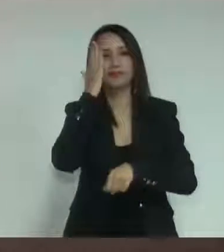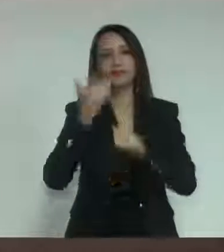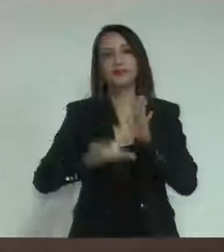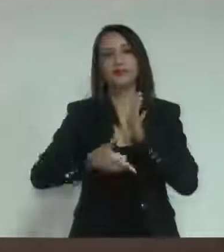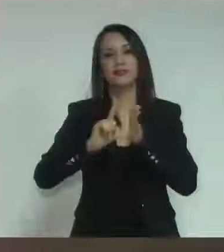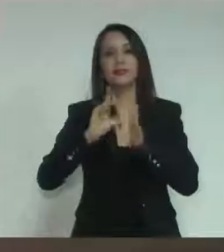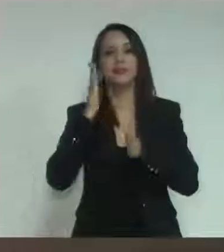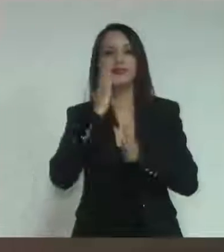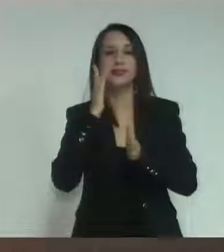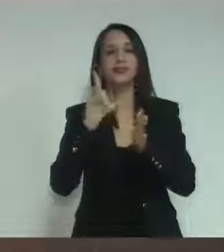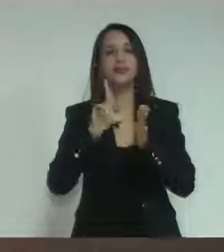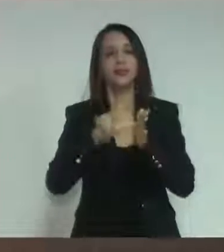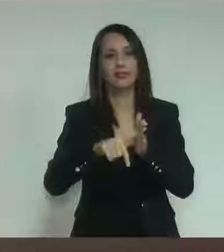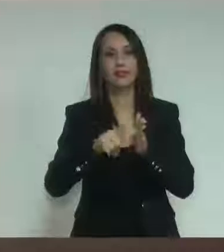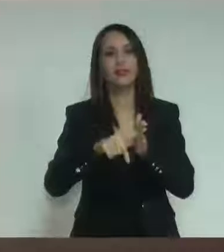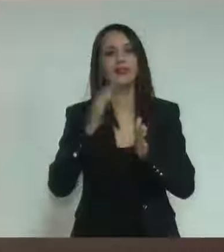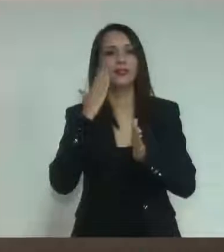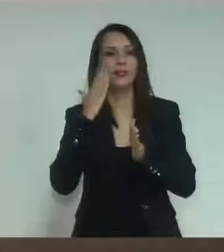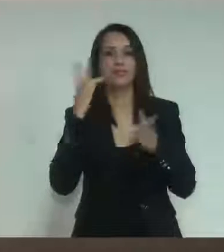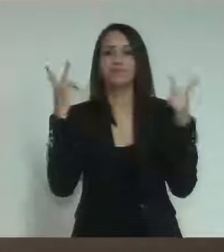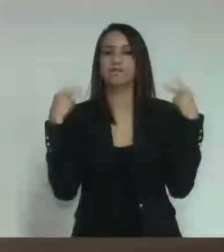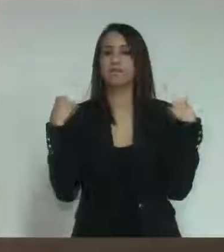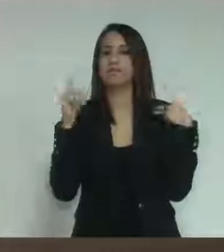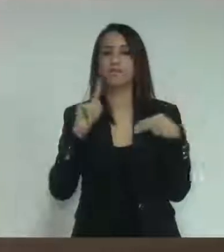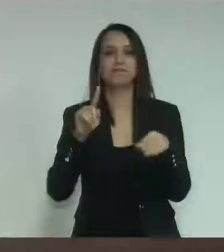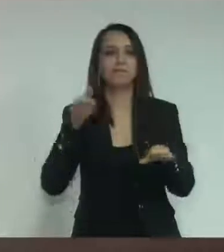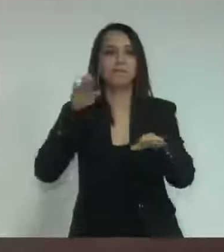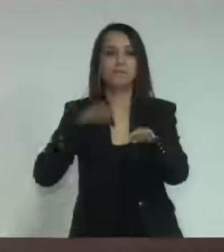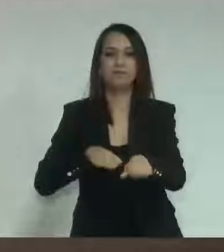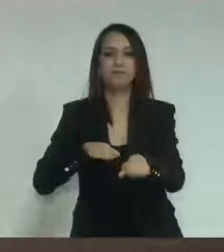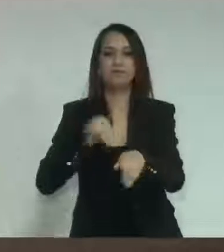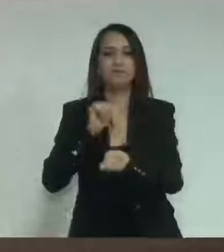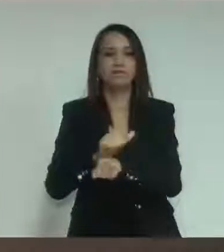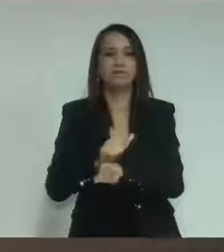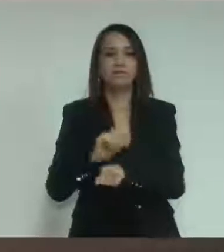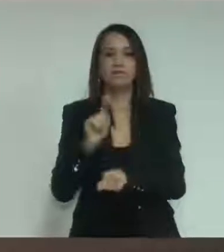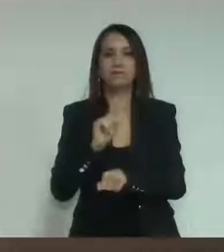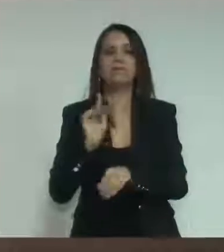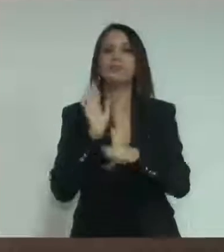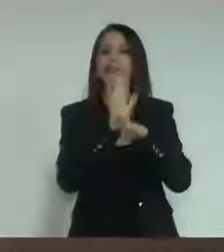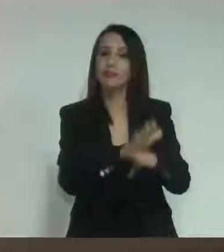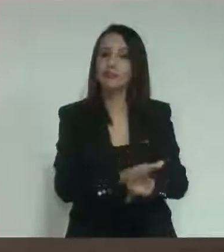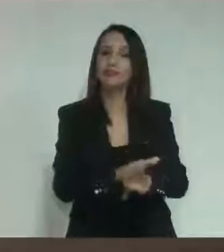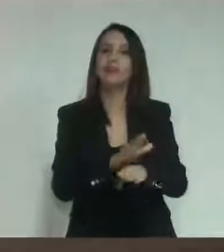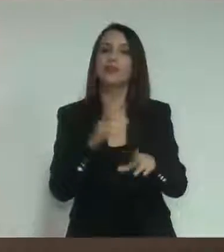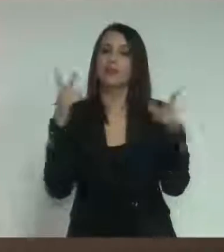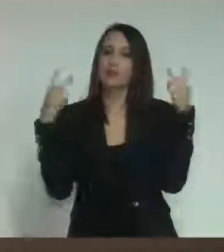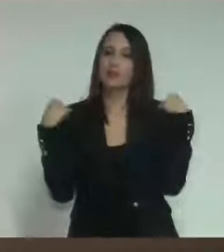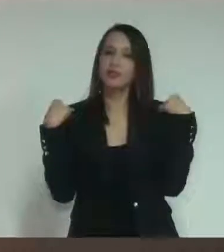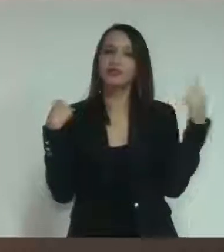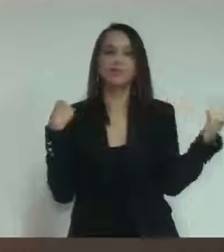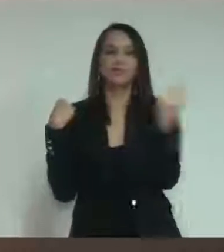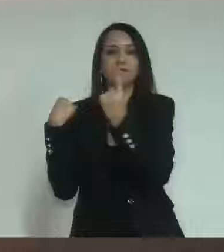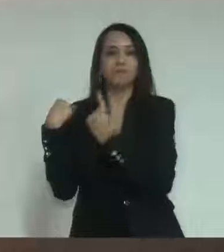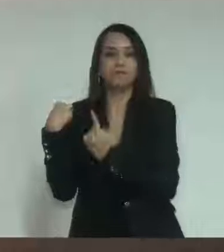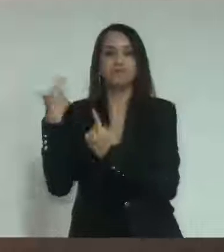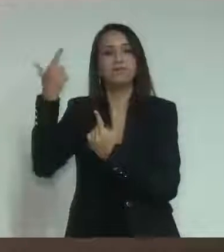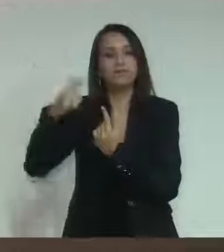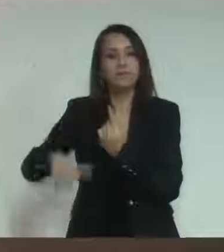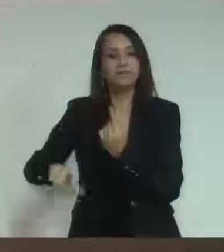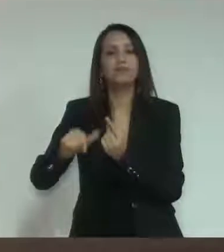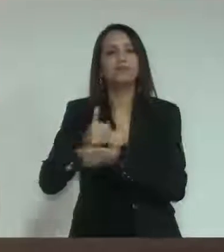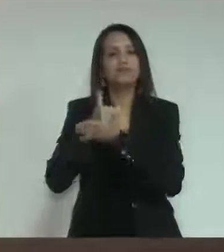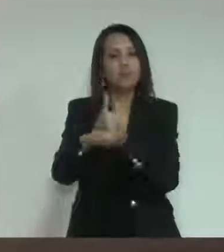antecipar, porque eu sei que eu vou chegar atrasado, porque o motorista não vai parar. Não é? Então a gente precisa ajudar esse motorista, trazer para a discussão, e mais do que